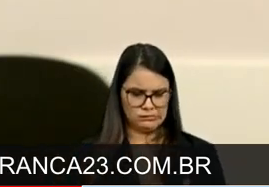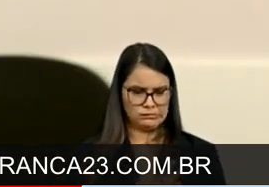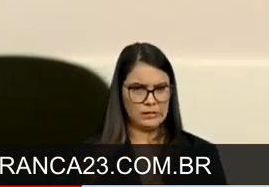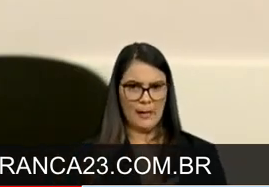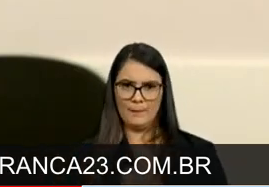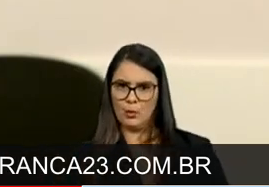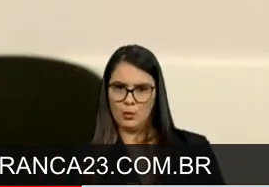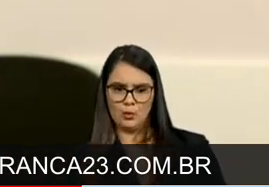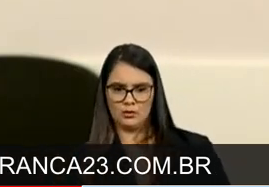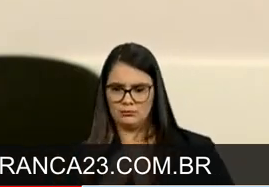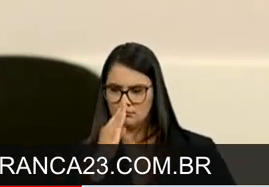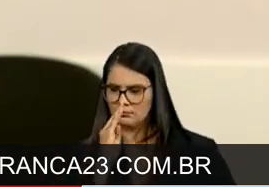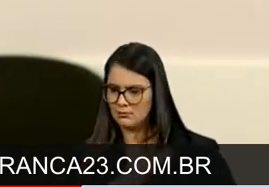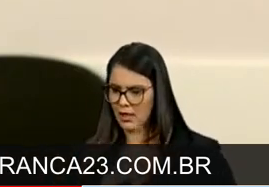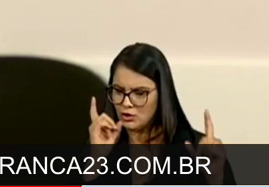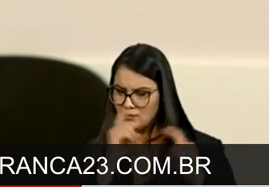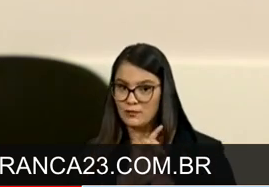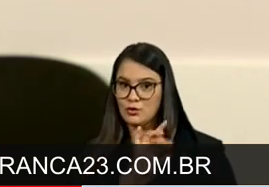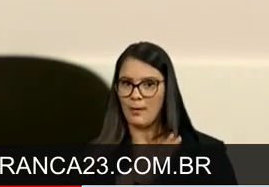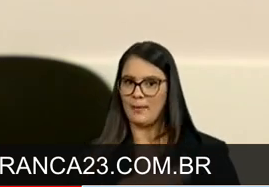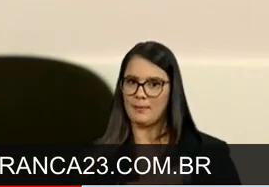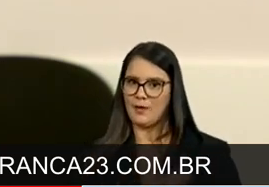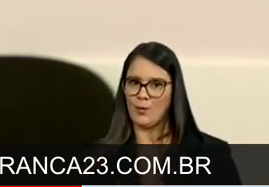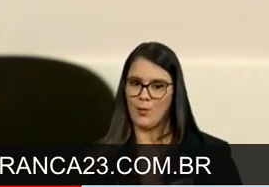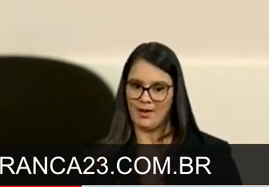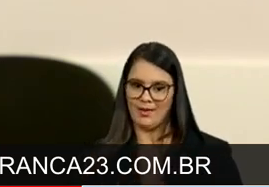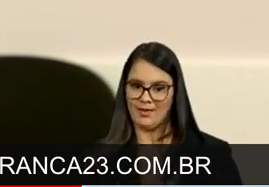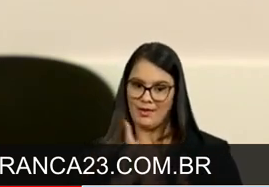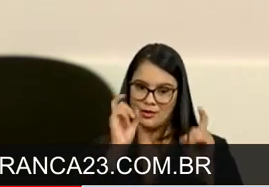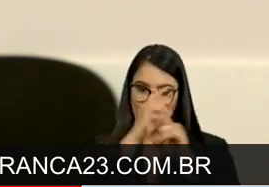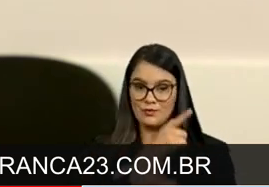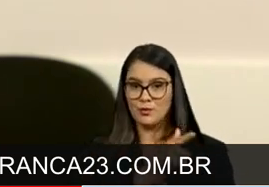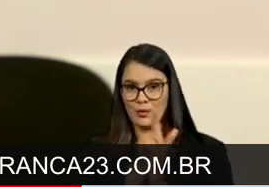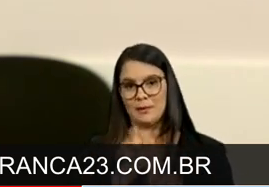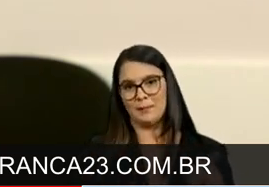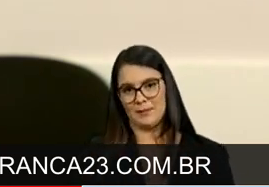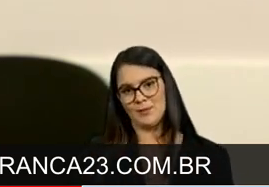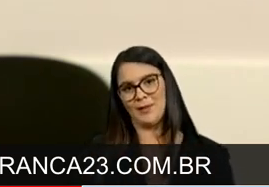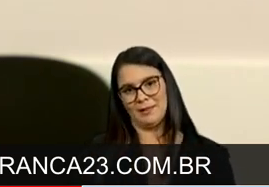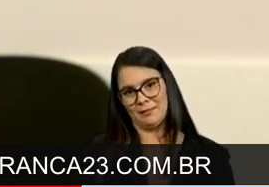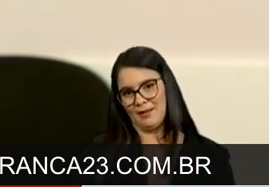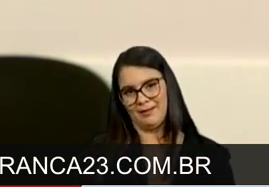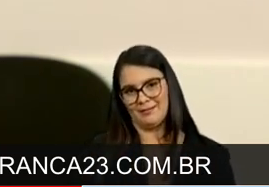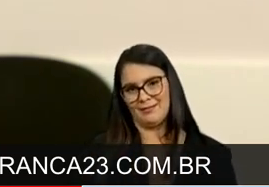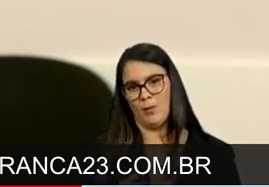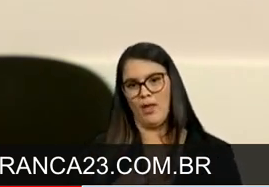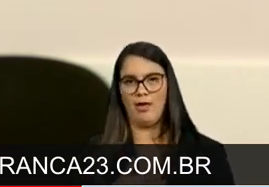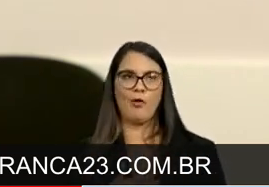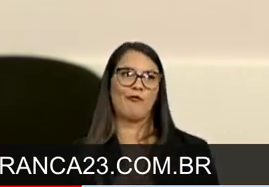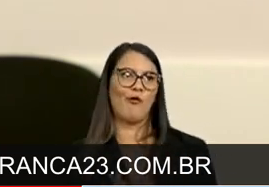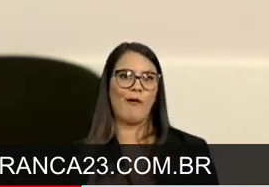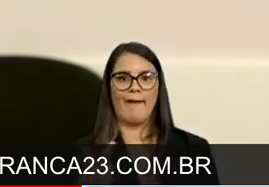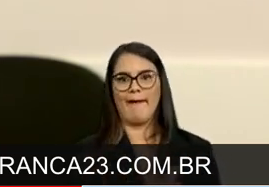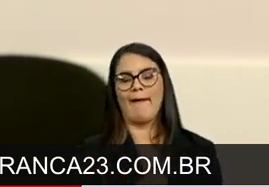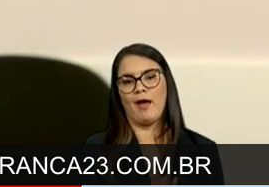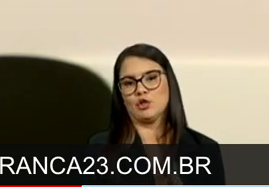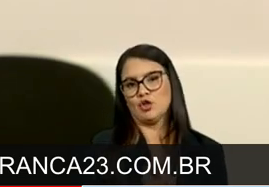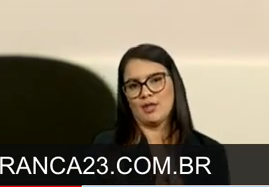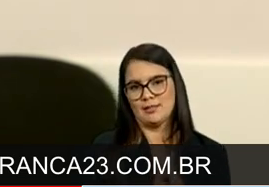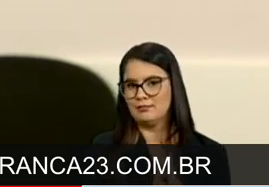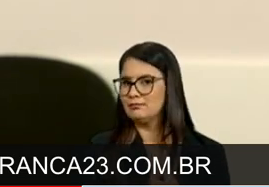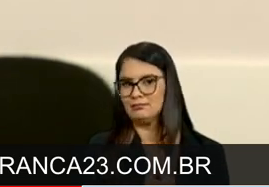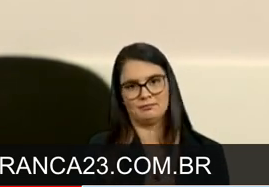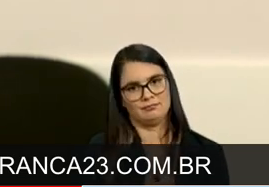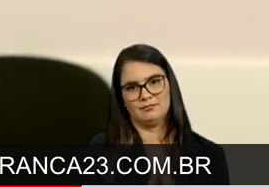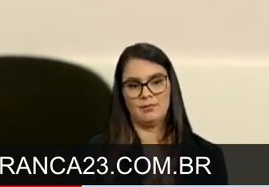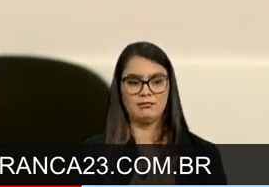porque talvez essa questão não seja difícil só para mim, pode ser difícil para outros candidatos também, então não vai ser eu que posso, tipo, errar sozinho ela.